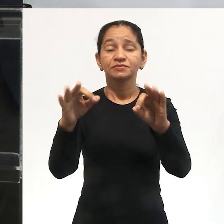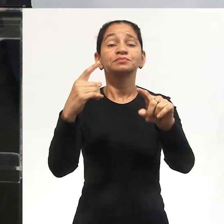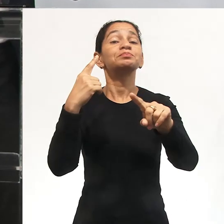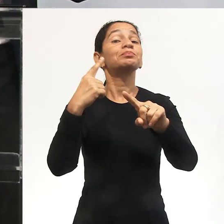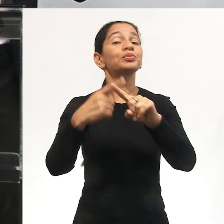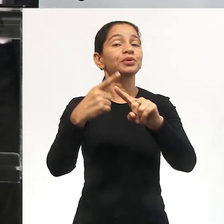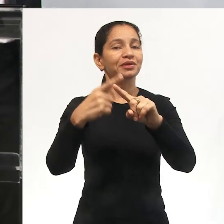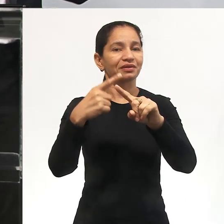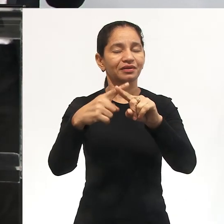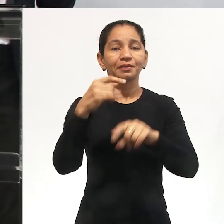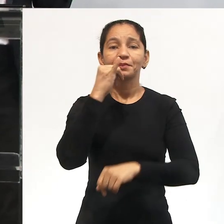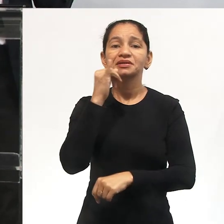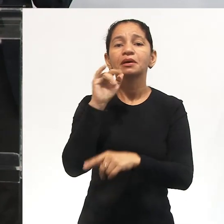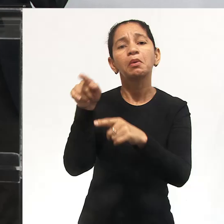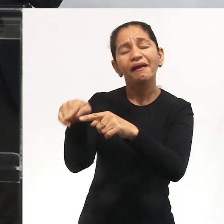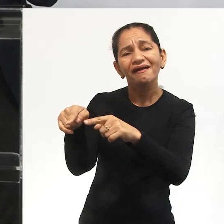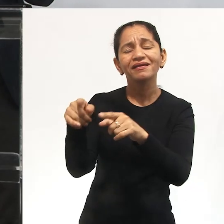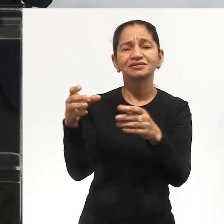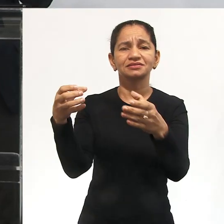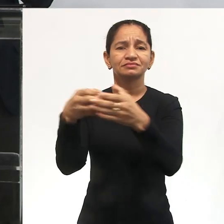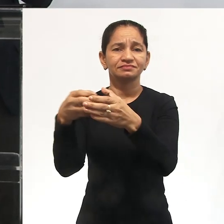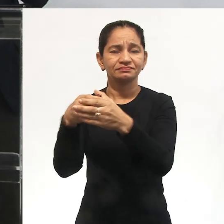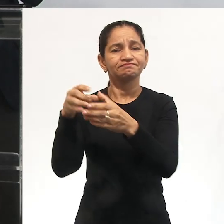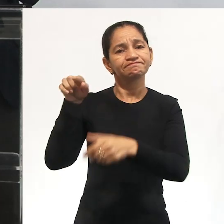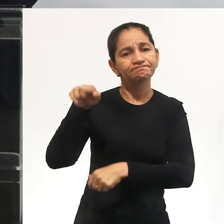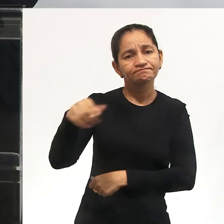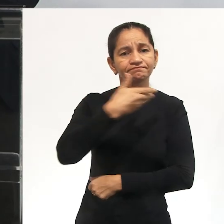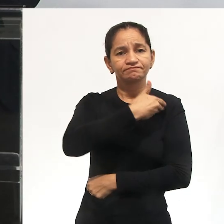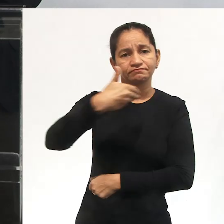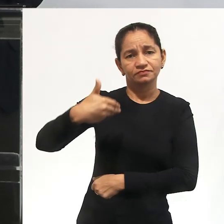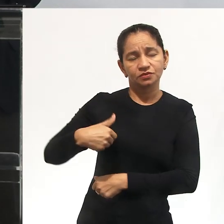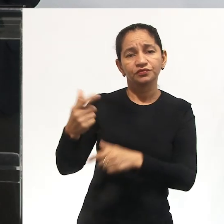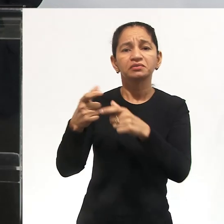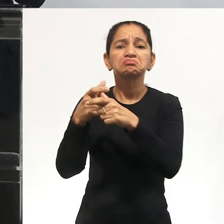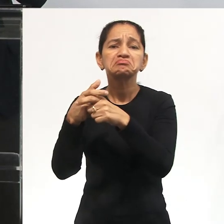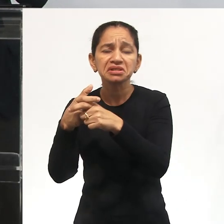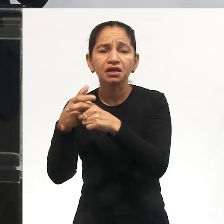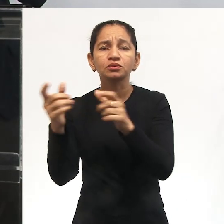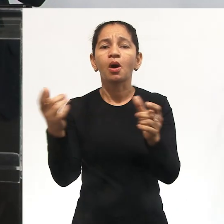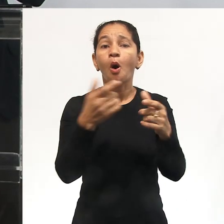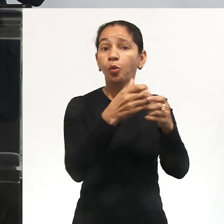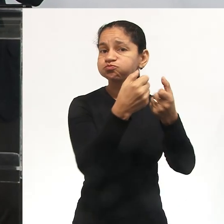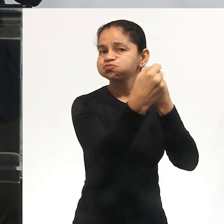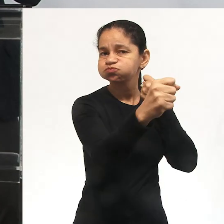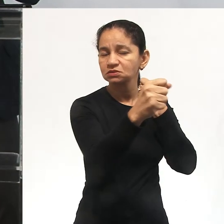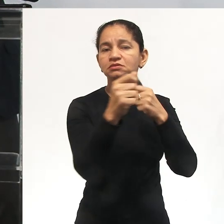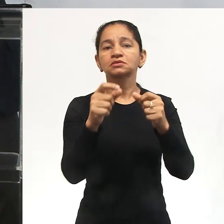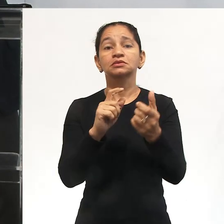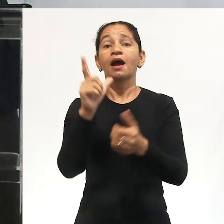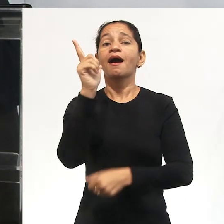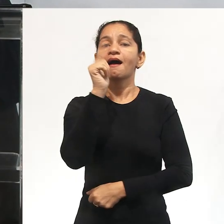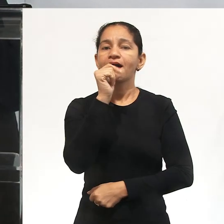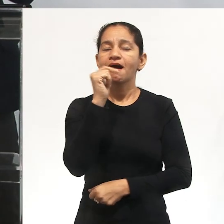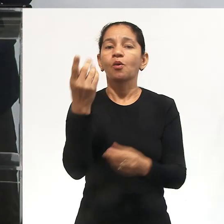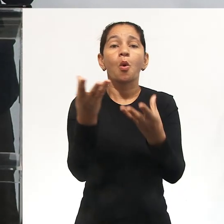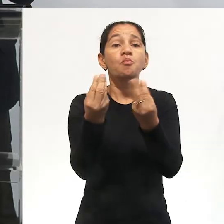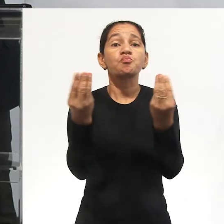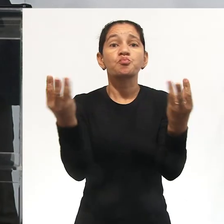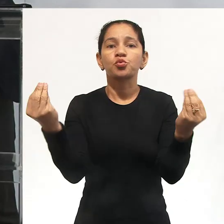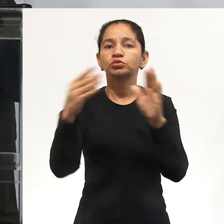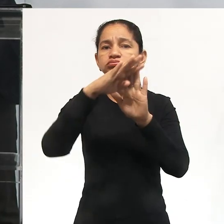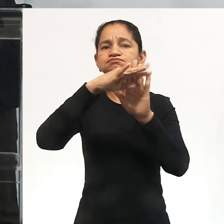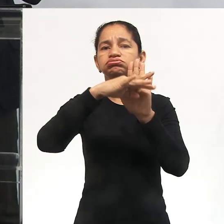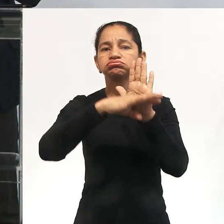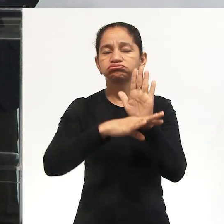comprar poucas águas ali, poucas águas em outro lugar, se junta e então a água sai de muito menor o seu